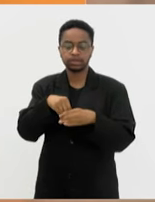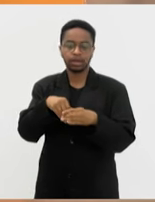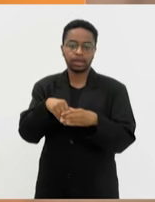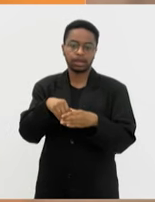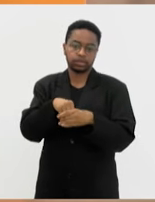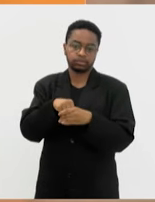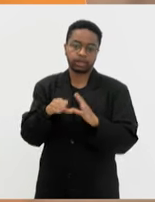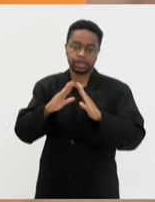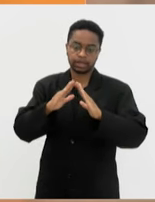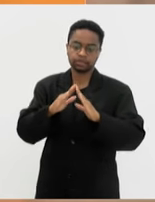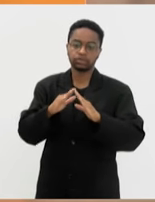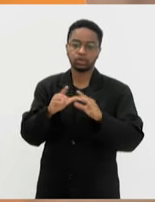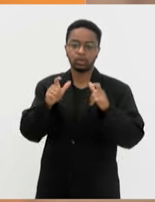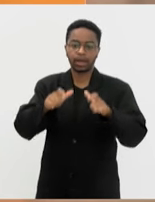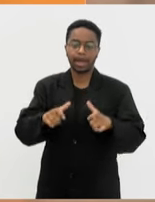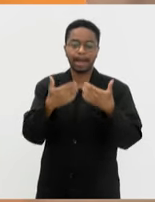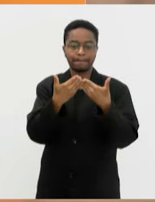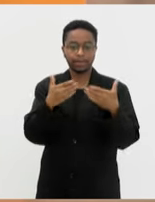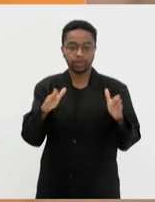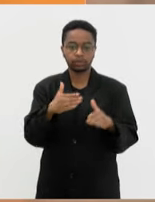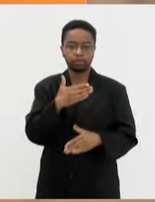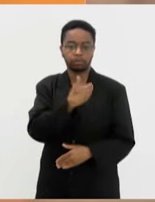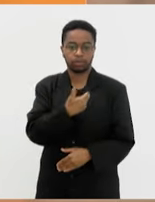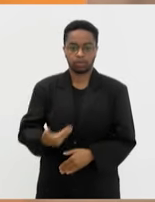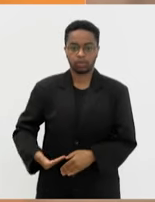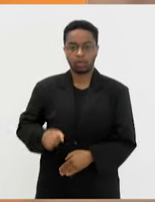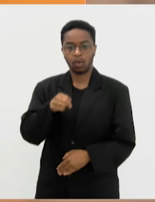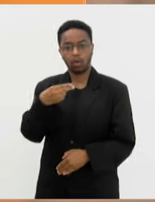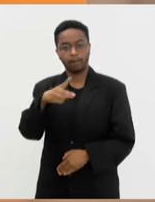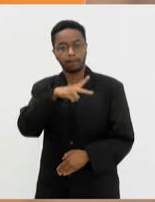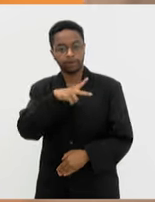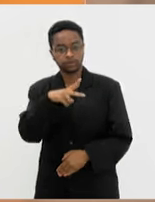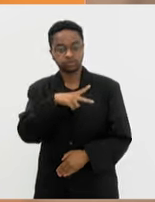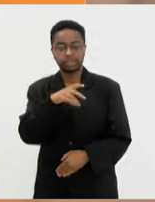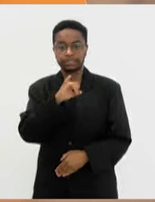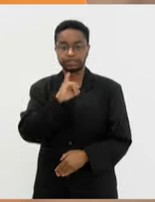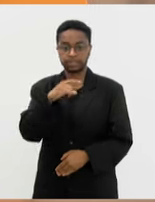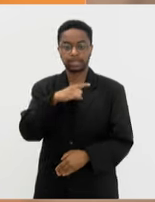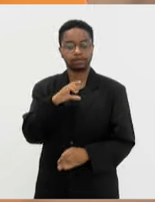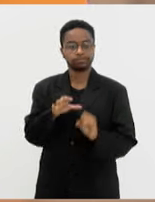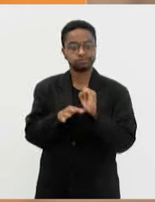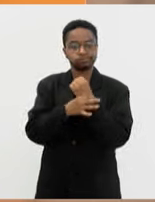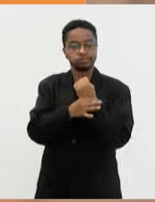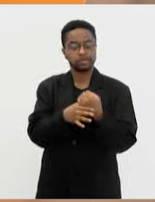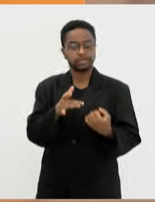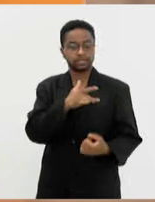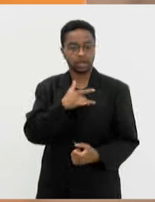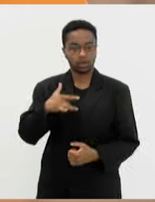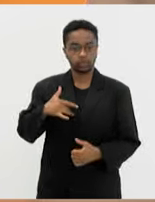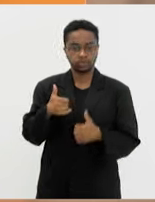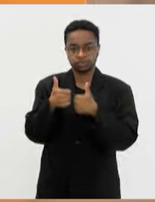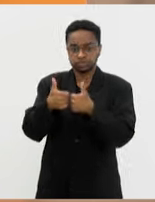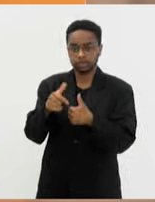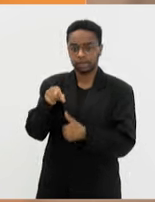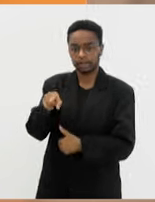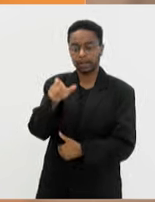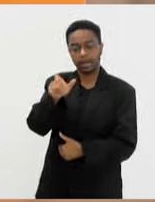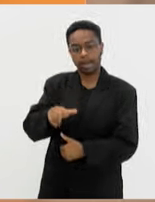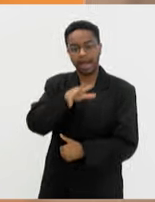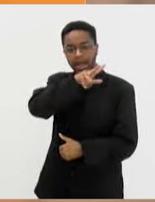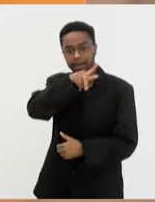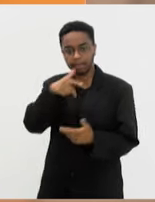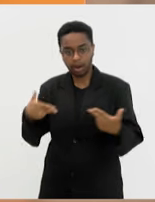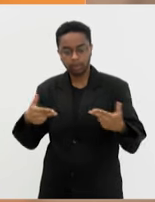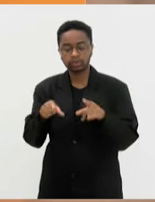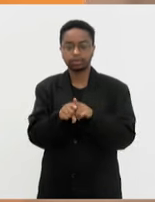estabelecimentos abertos, públicos ou privados, em condições que assegurem a saúde e o bem-estar do animal, das pessoas